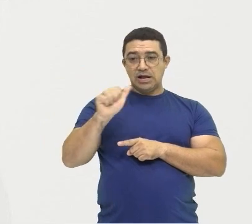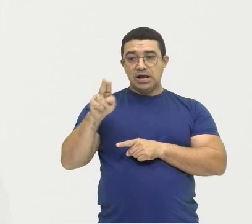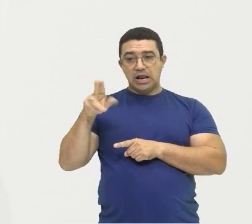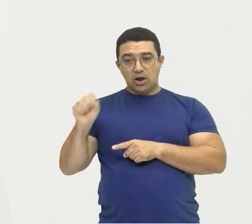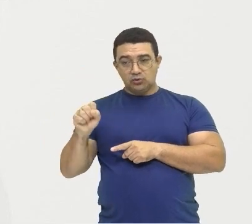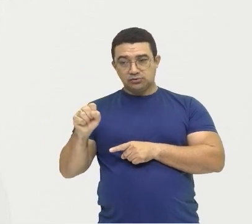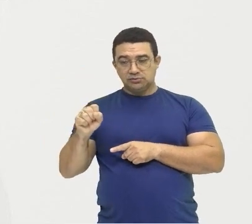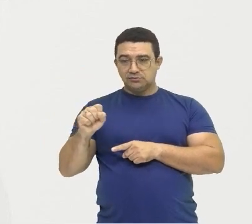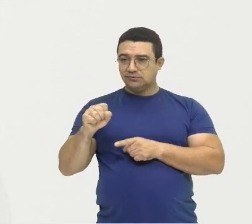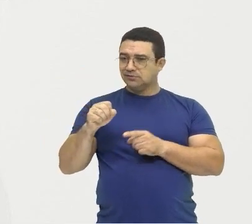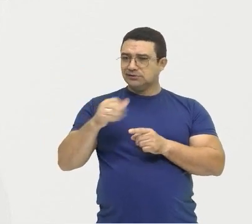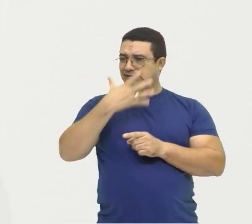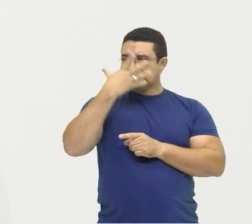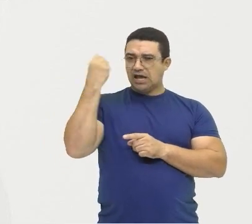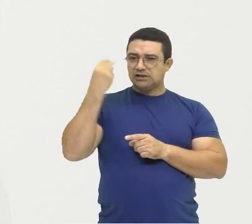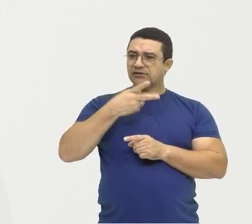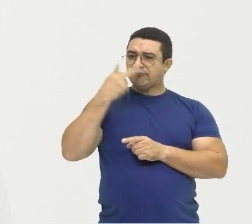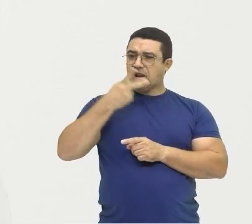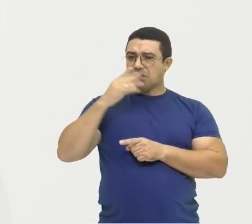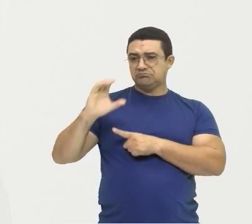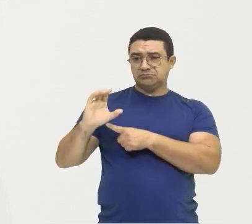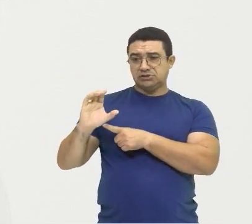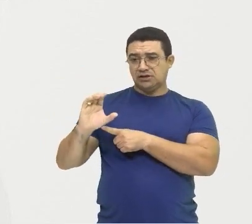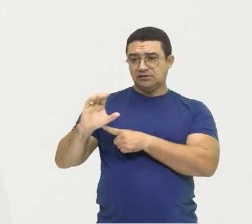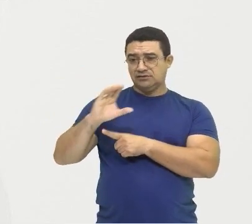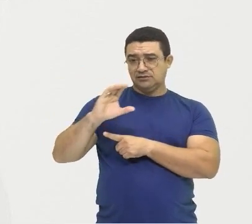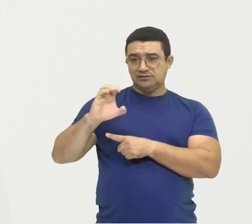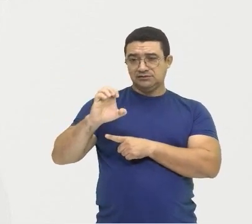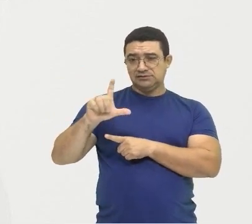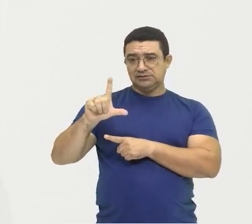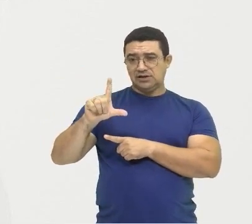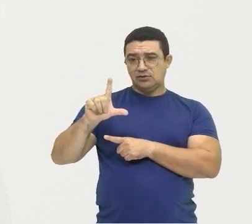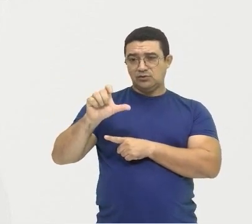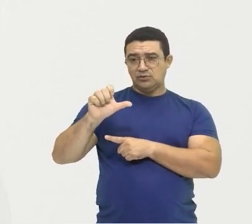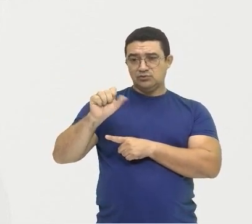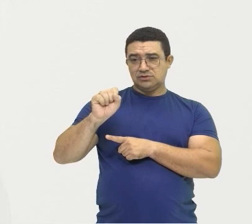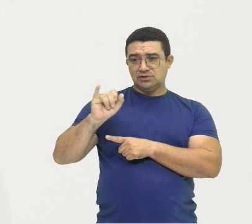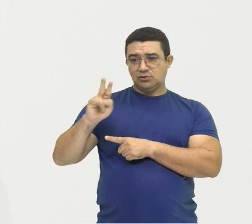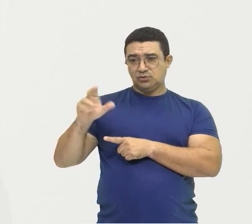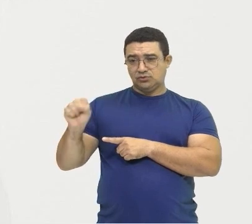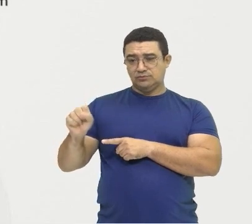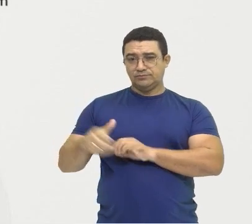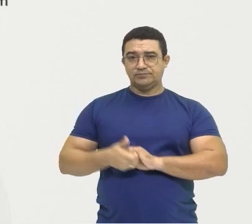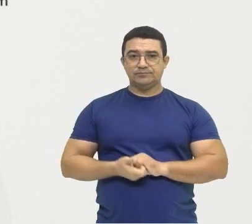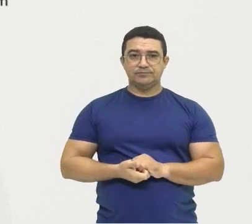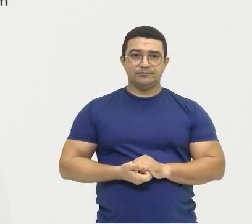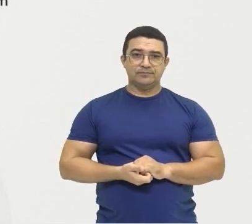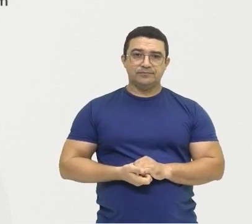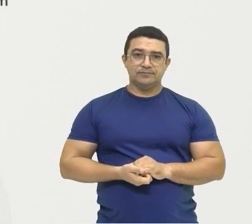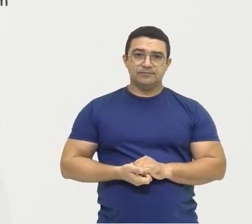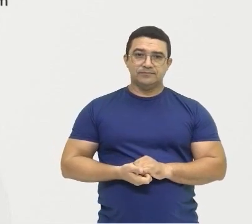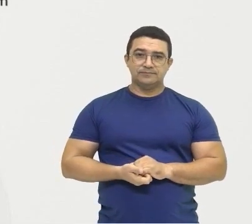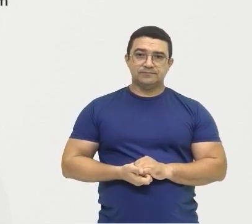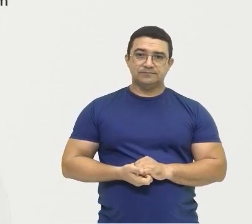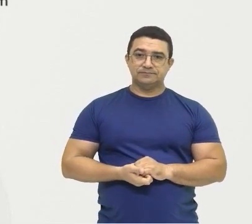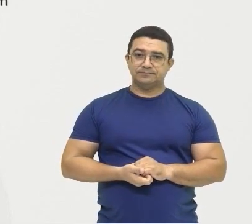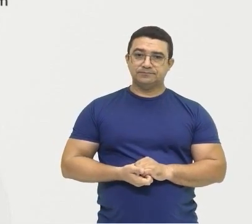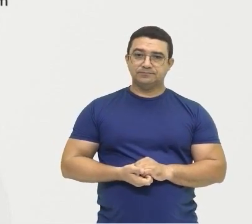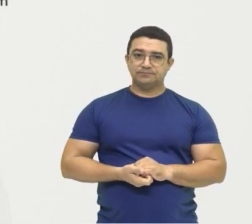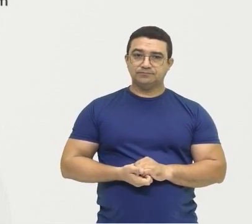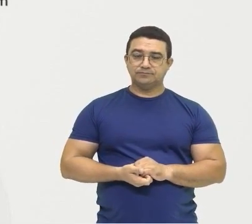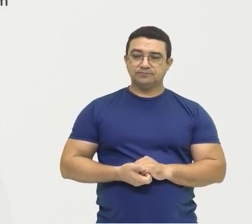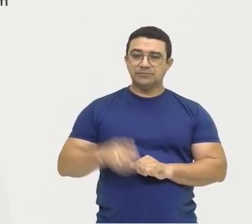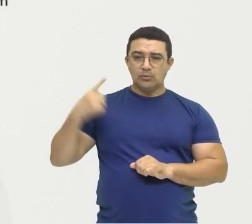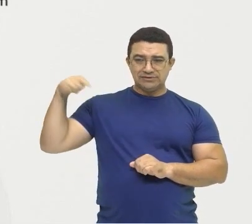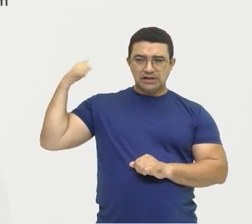de dizer que é graus Celsius, de tão comum que ela é. Bem, a escala Celsius, né, foi